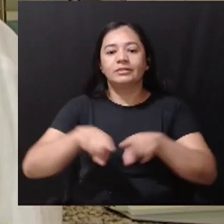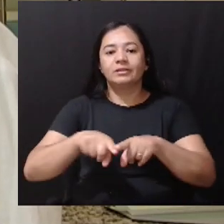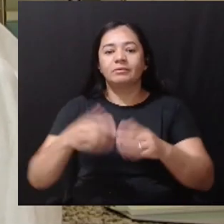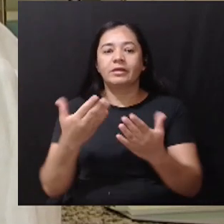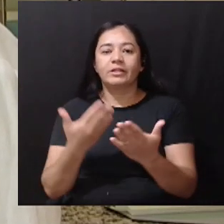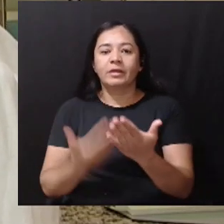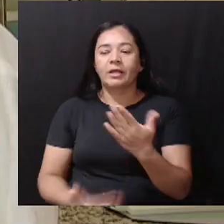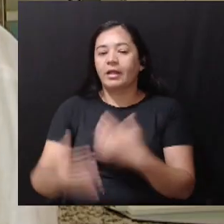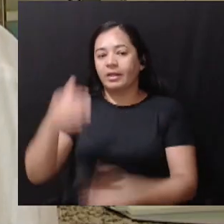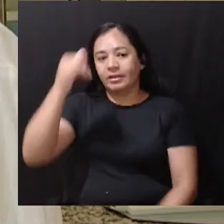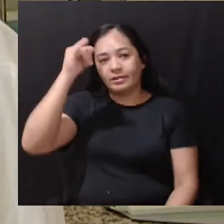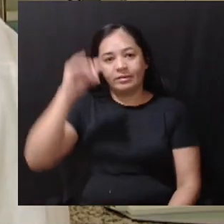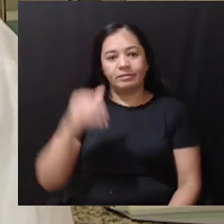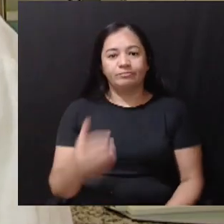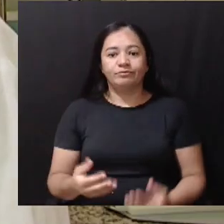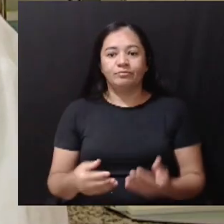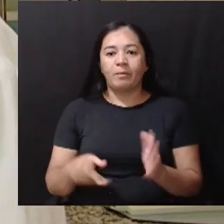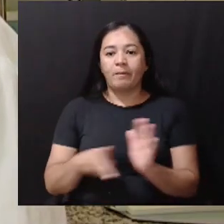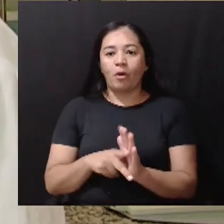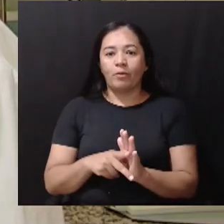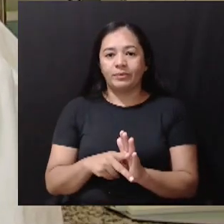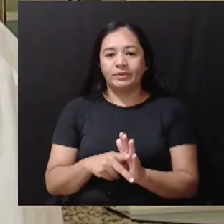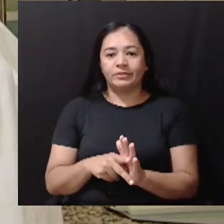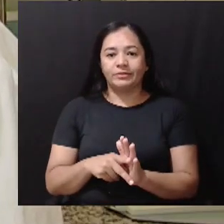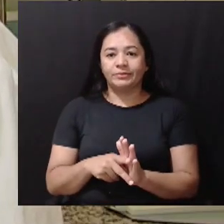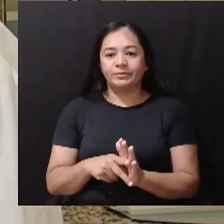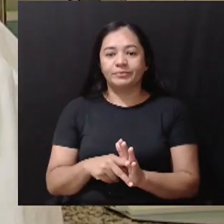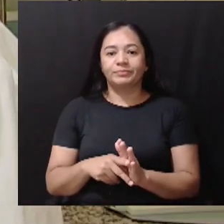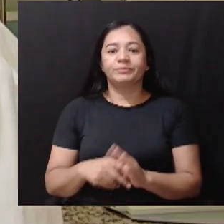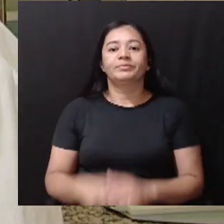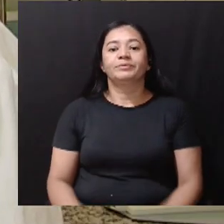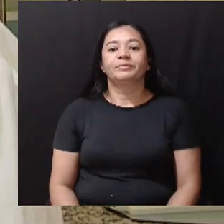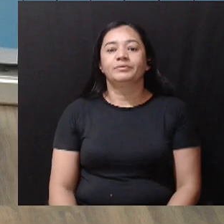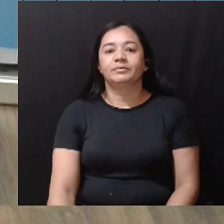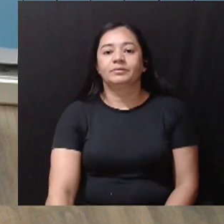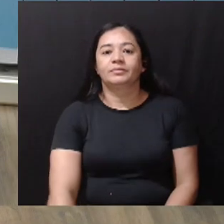propriedades mecânicas desse substrato.